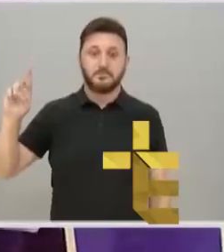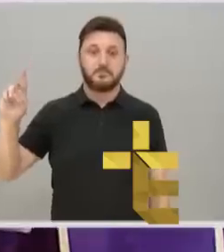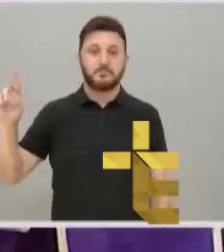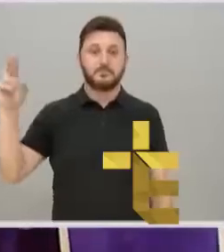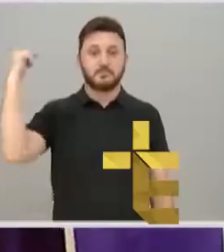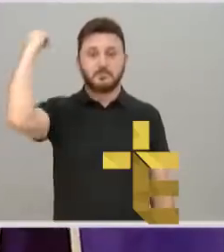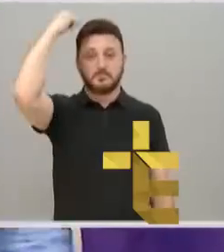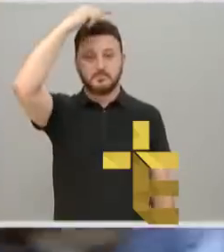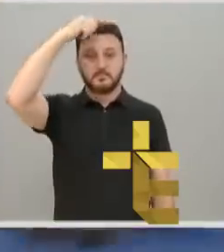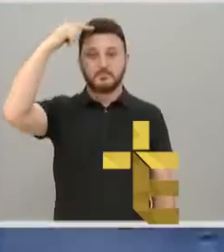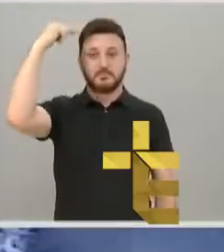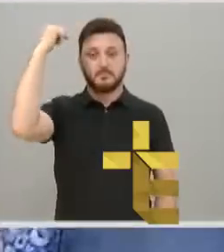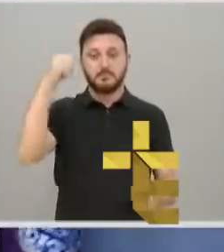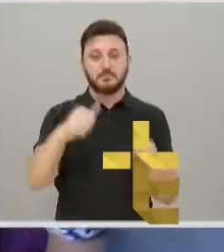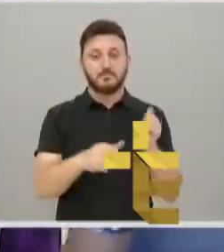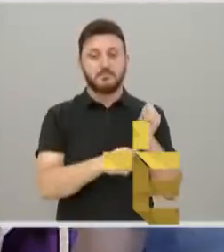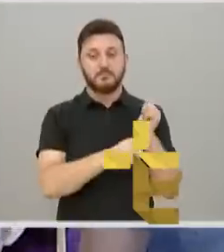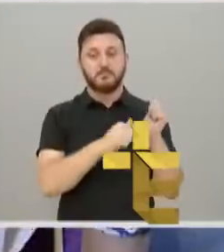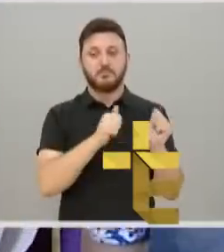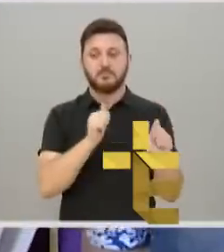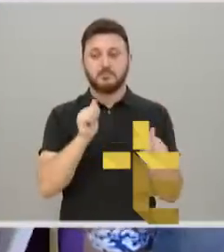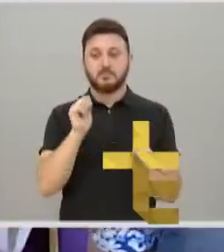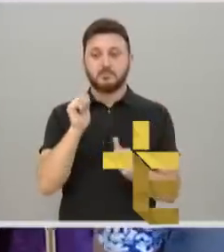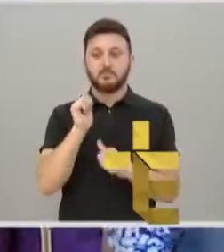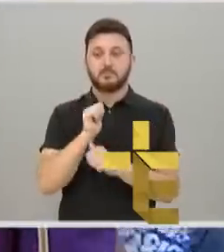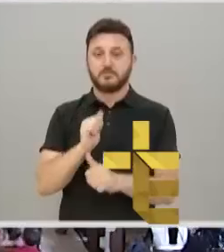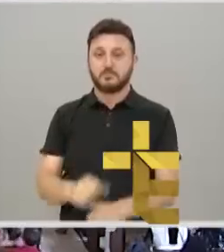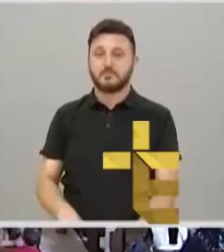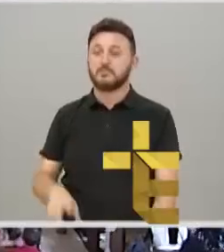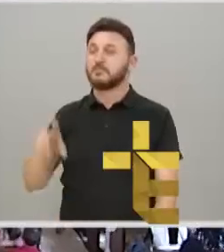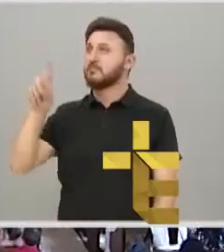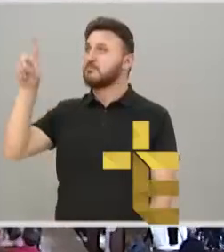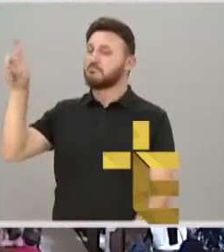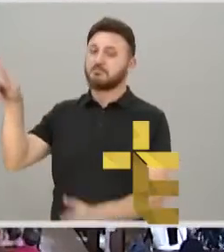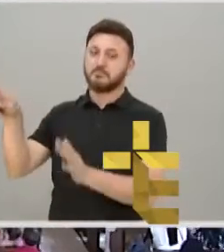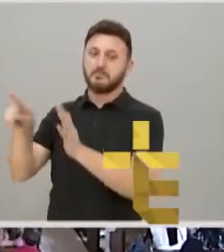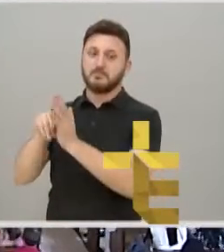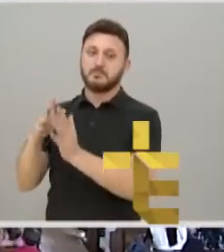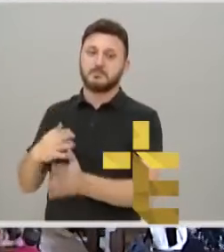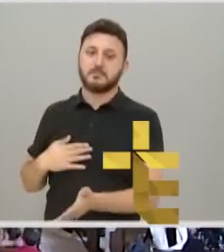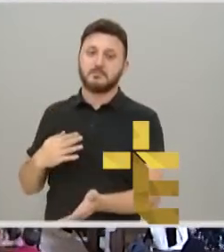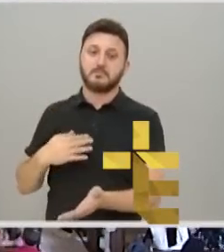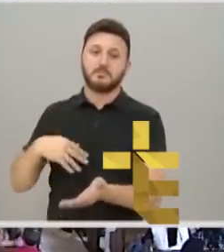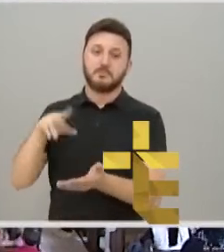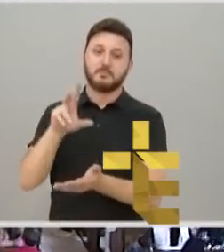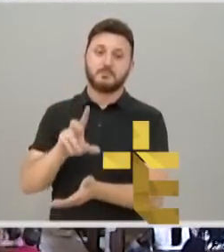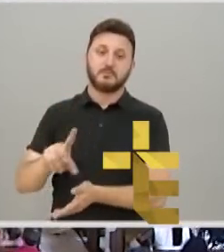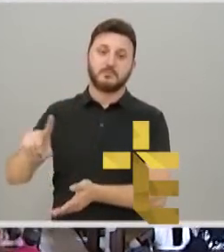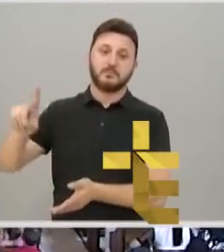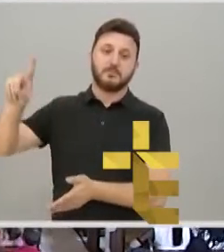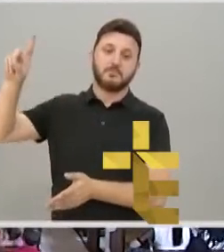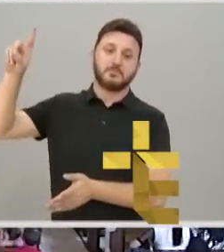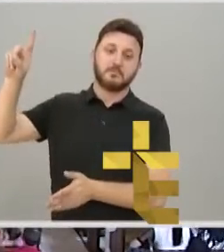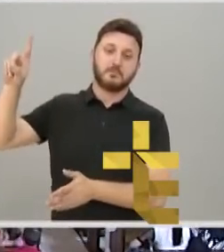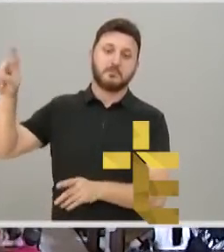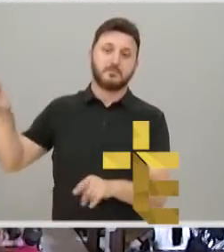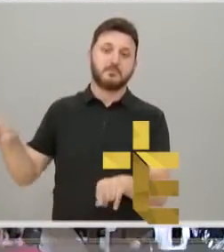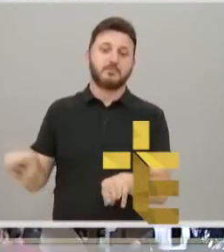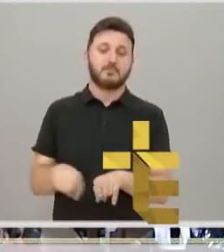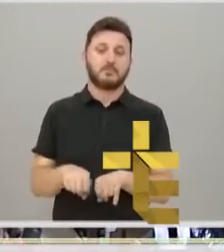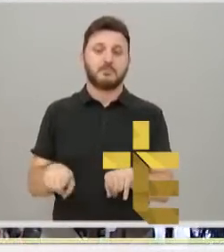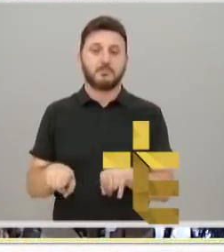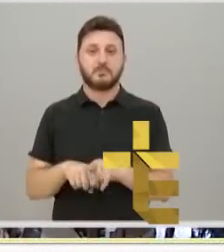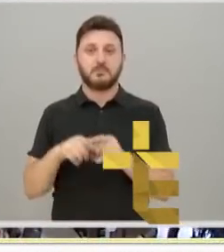Santas chagas, sois o meu Deus e